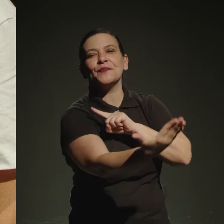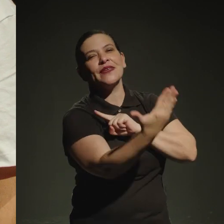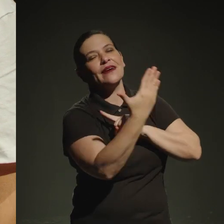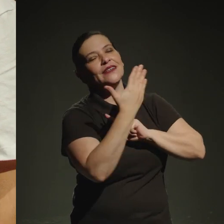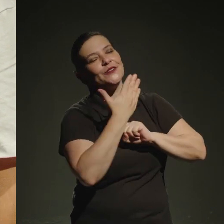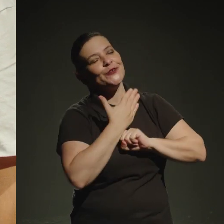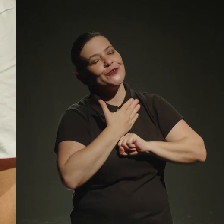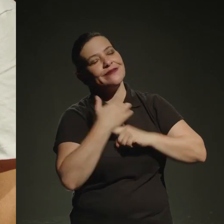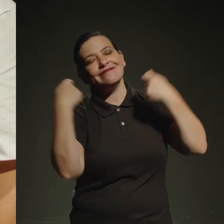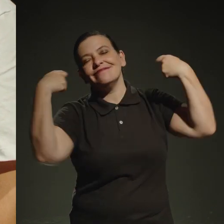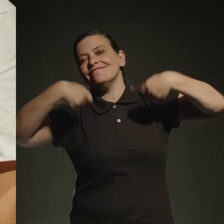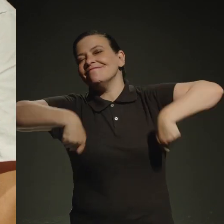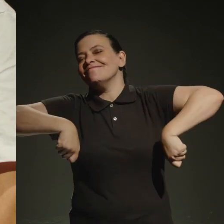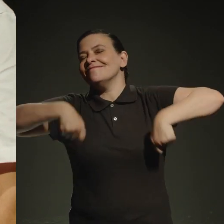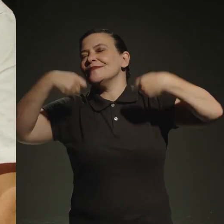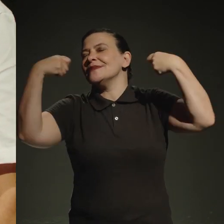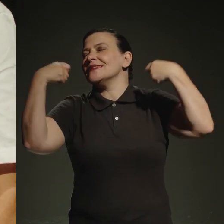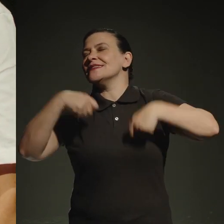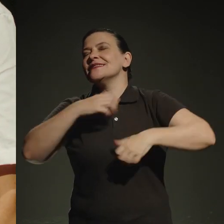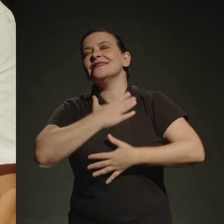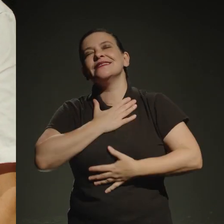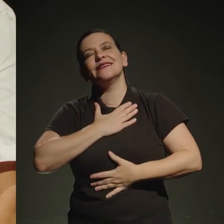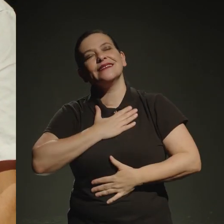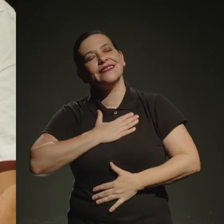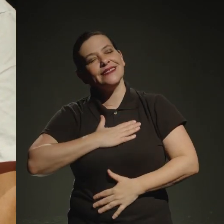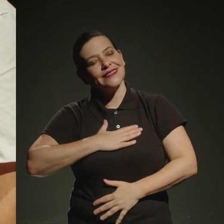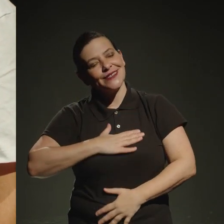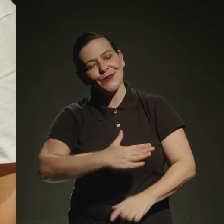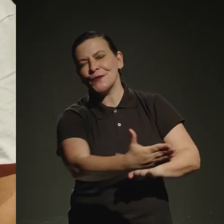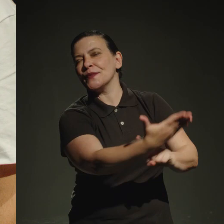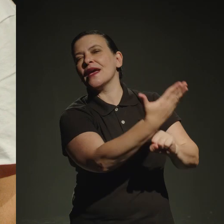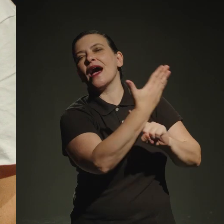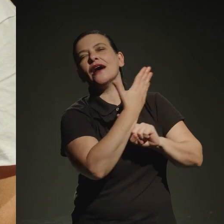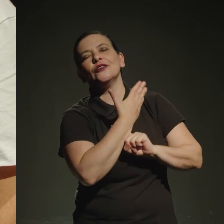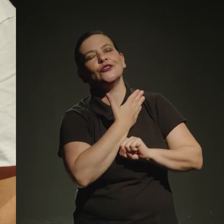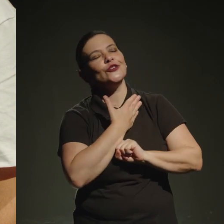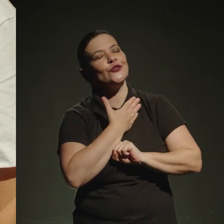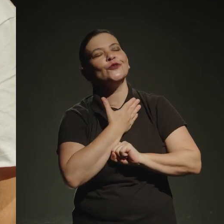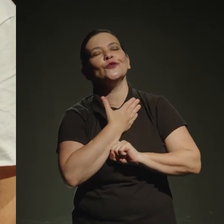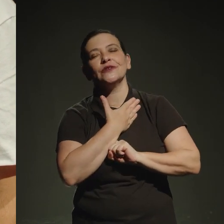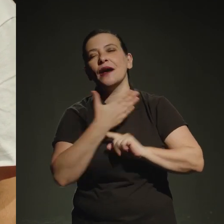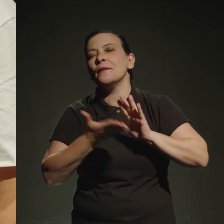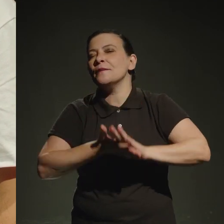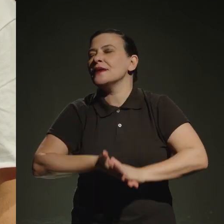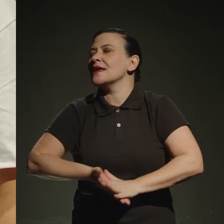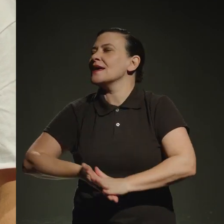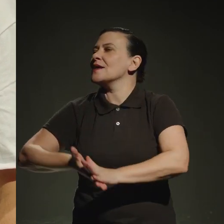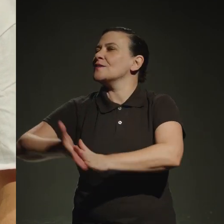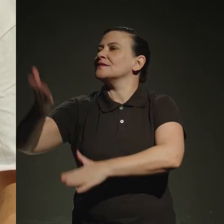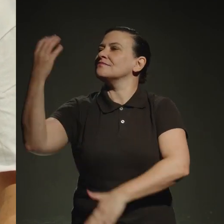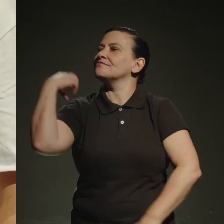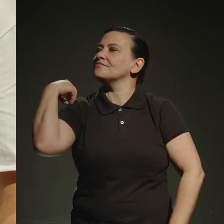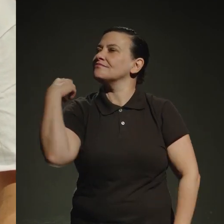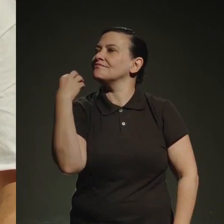preciso, antes de embrenhar-me na remota e